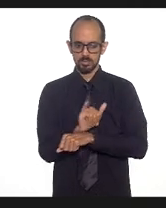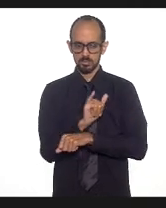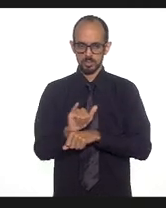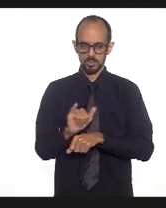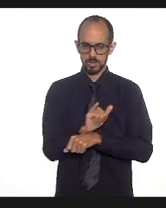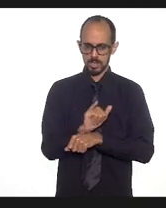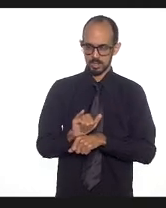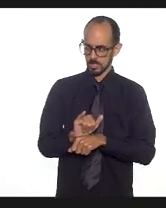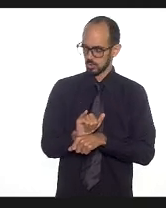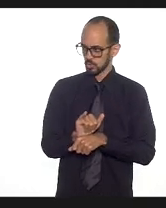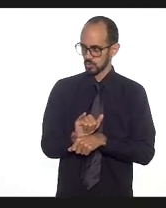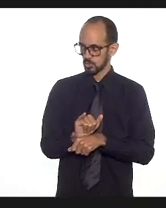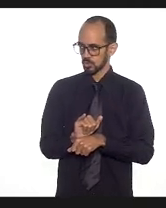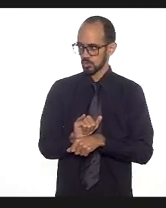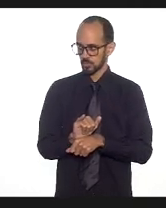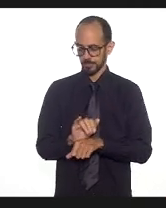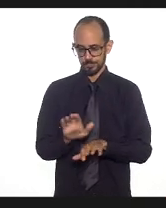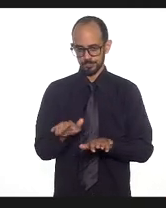né,